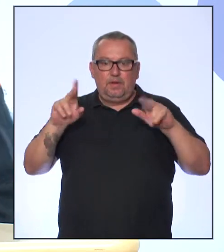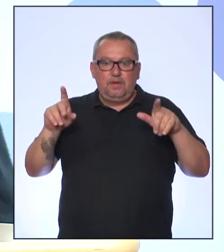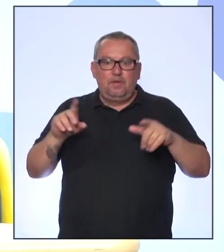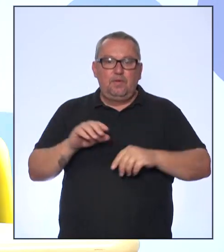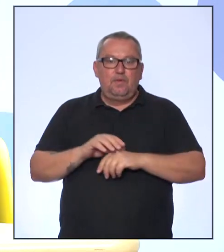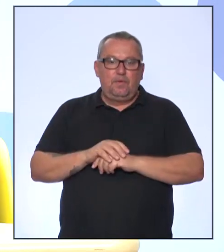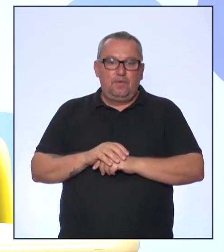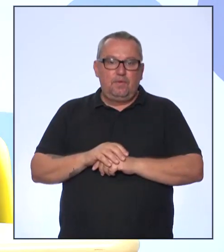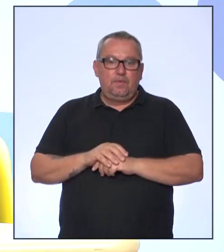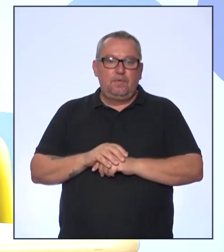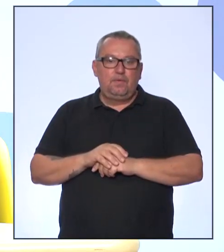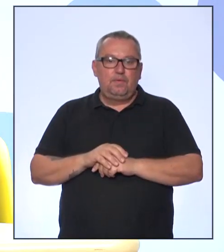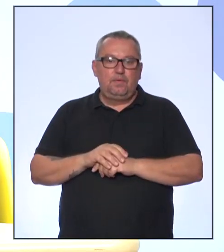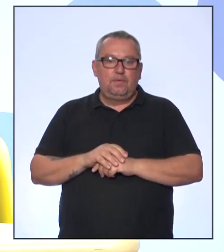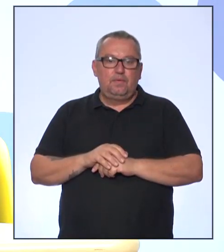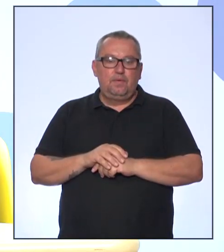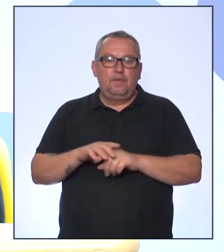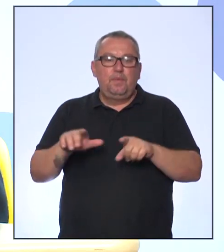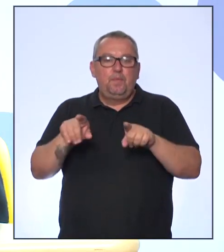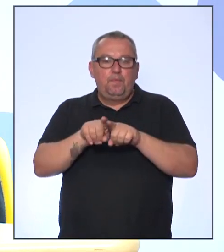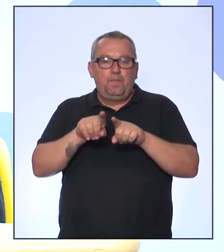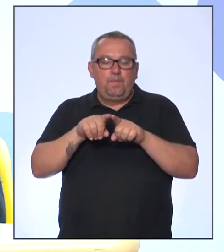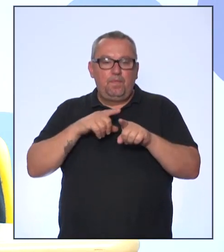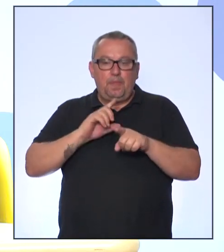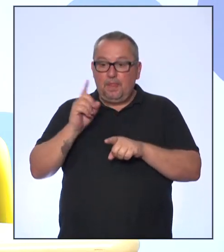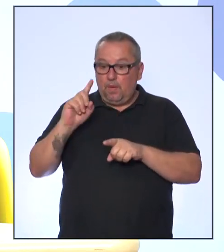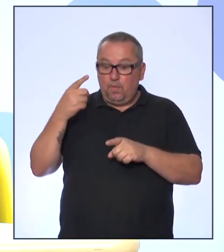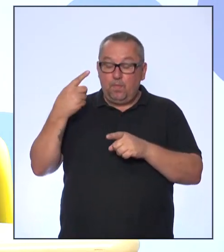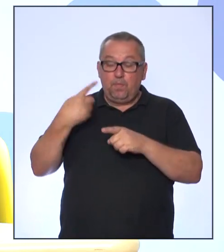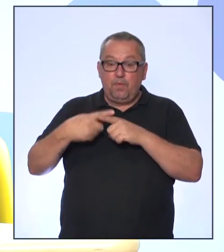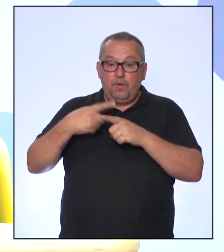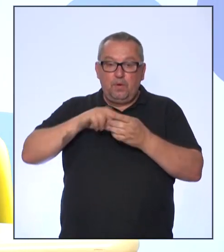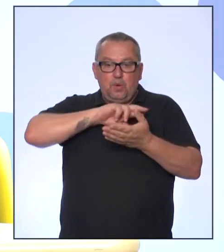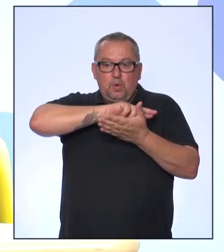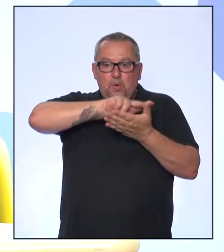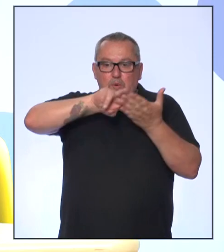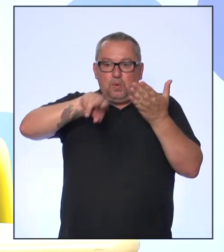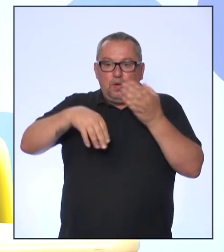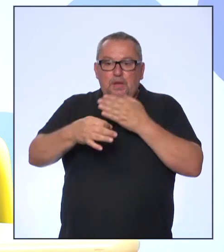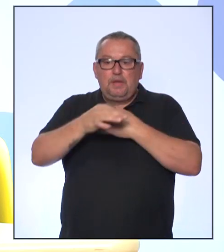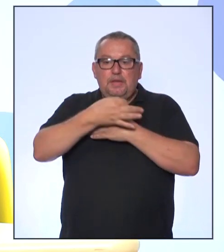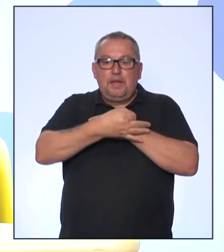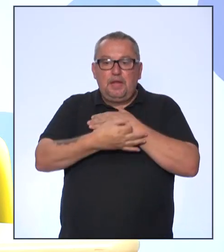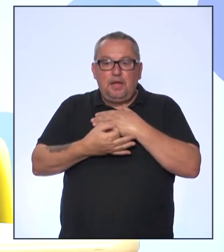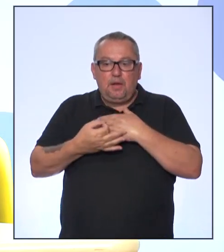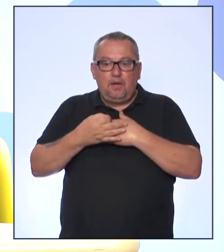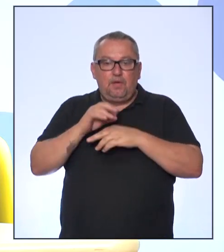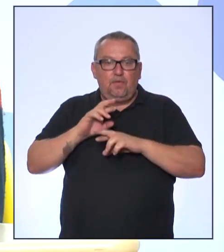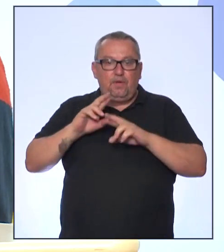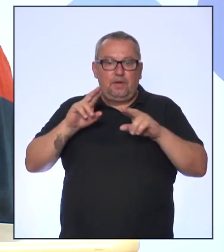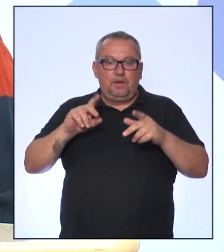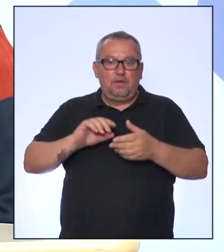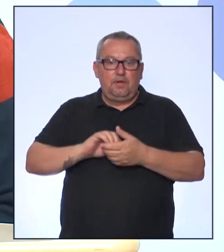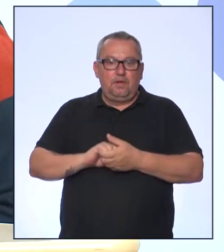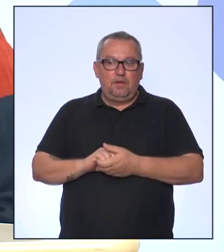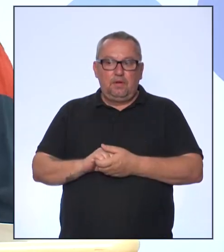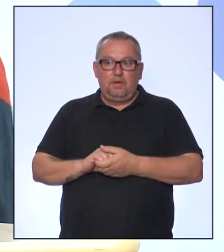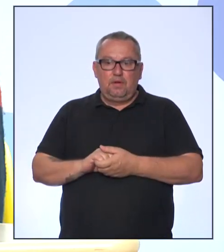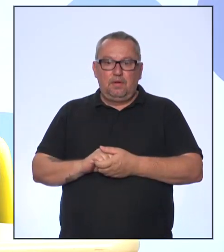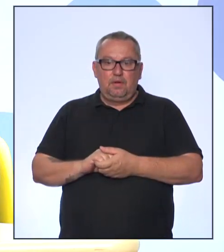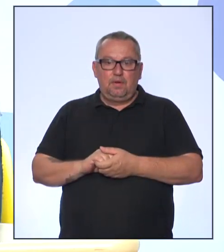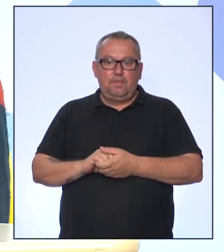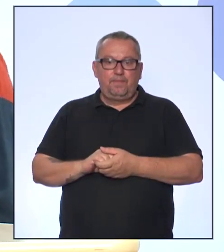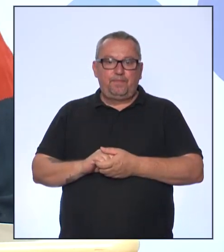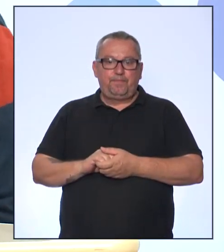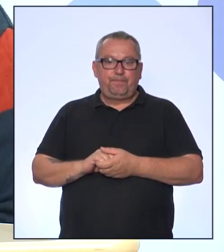né? Que tem, não porque são várias células diferentes, né? Enfim.